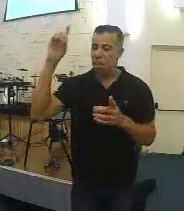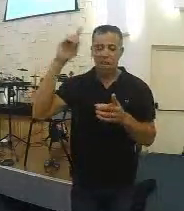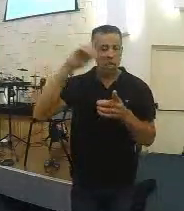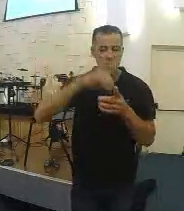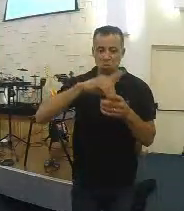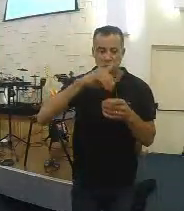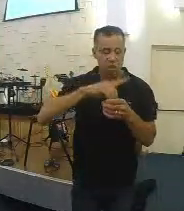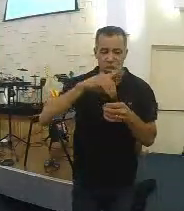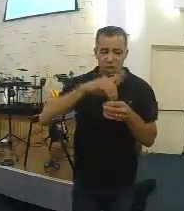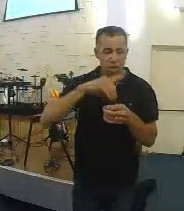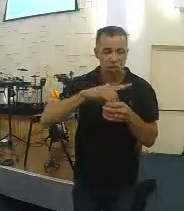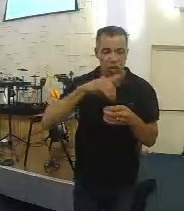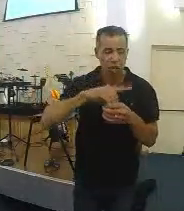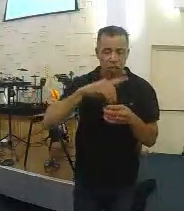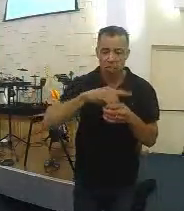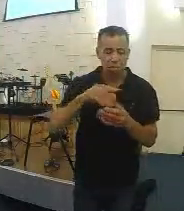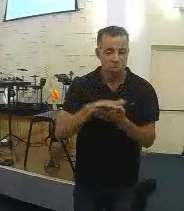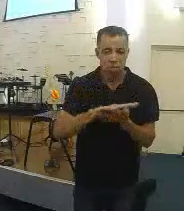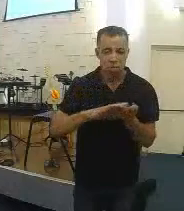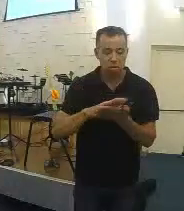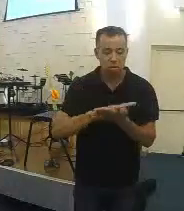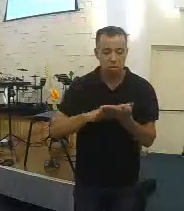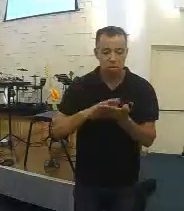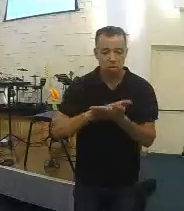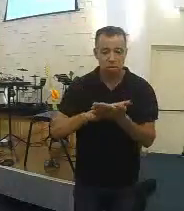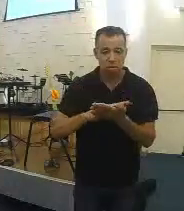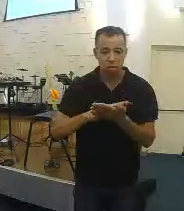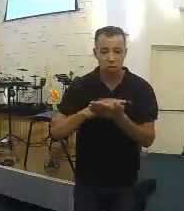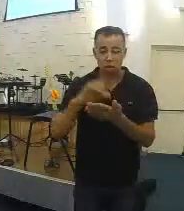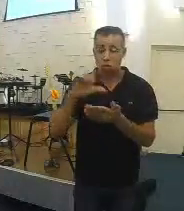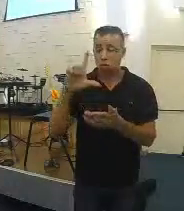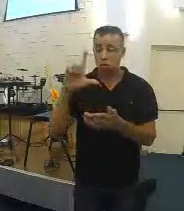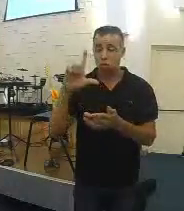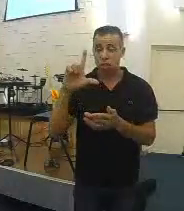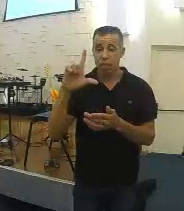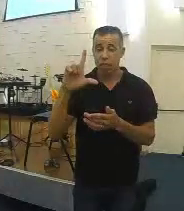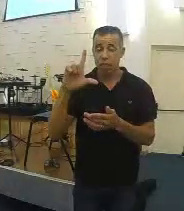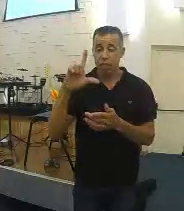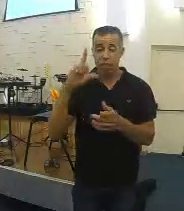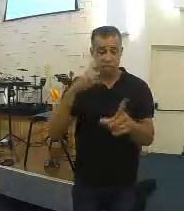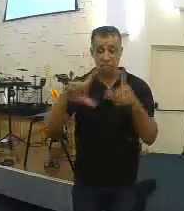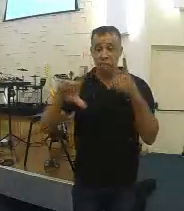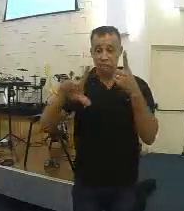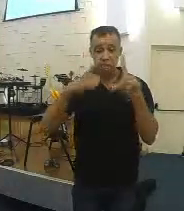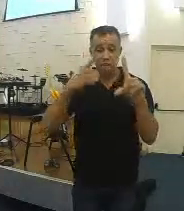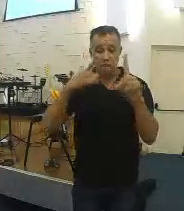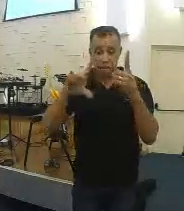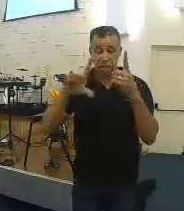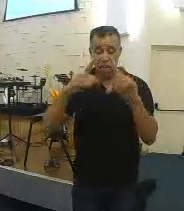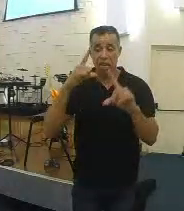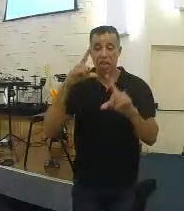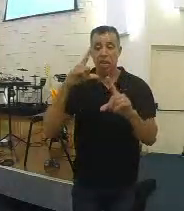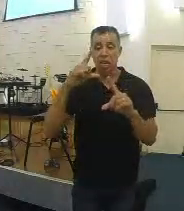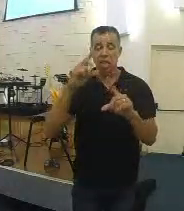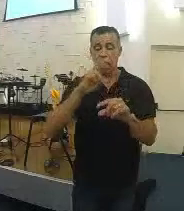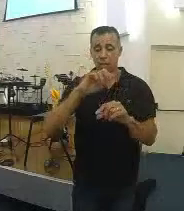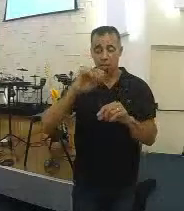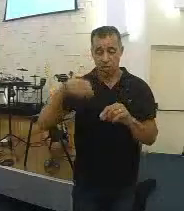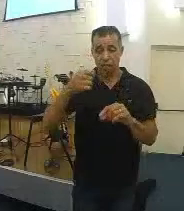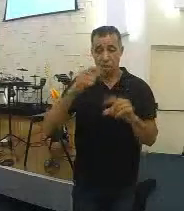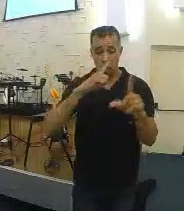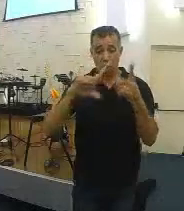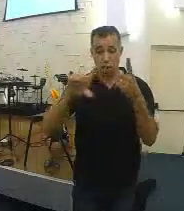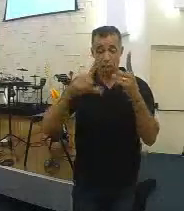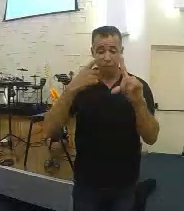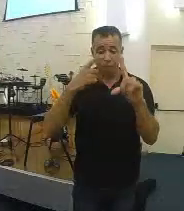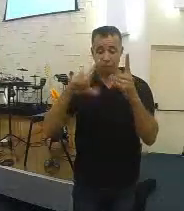podiam sustentar a casa de Deus, e os levitas que ensinavam, que cuidavam do culto, que auxiliavam os sacerdotes. Então esse